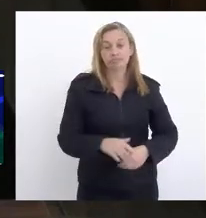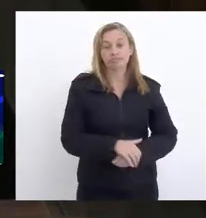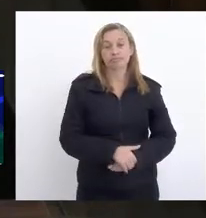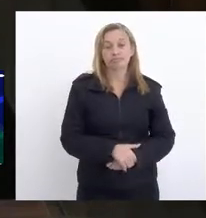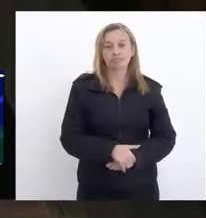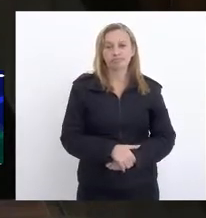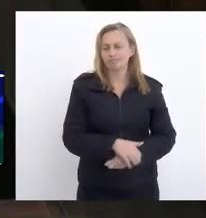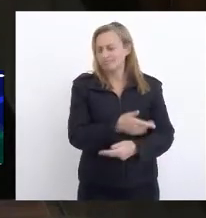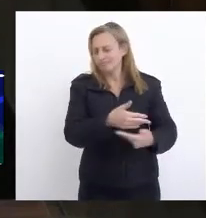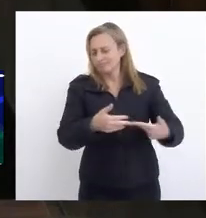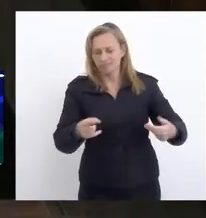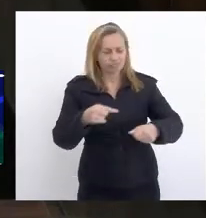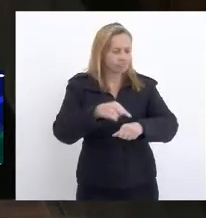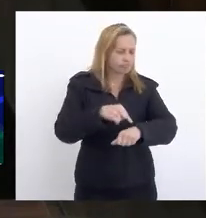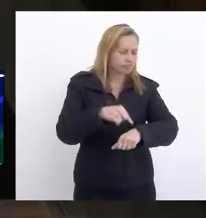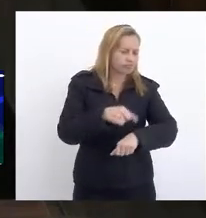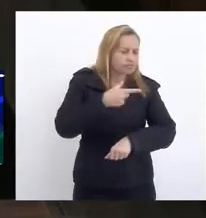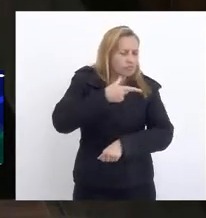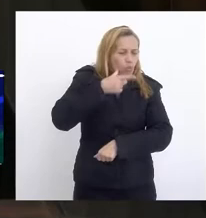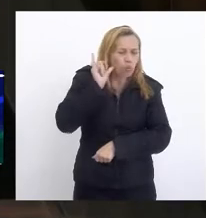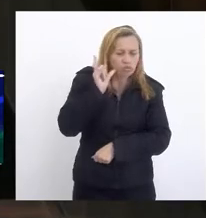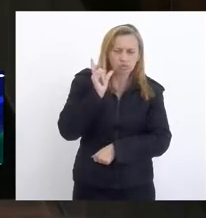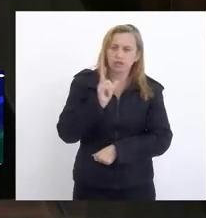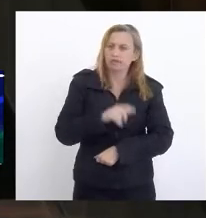pelos vários momentos ontem de